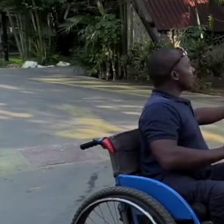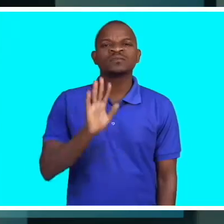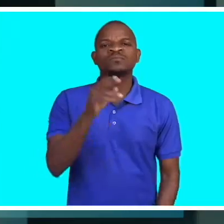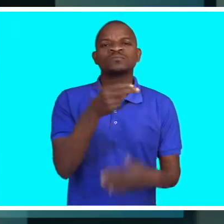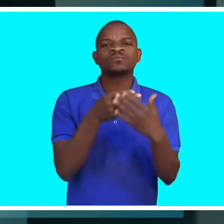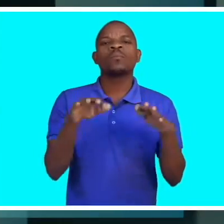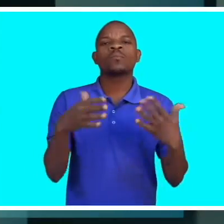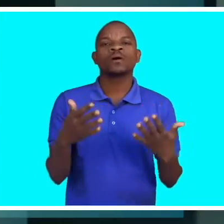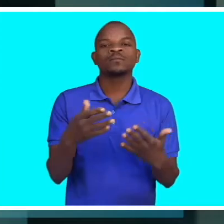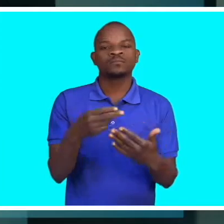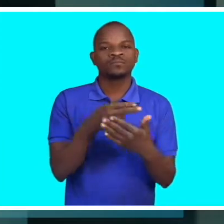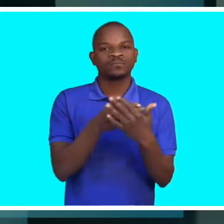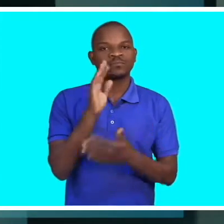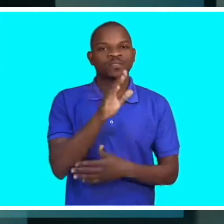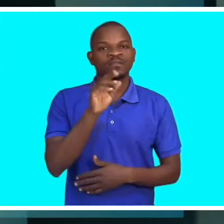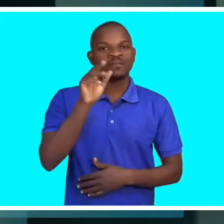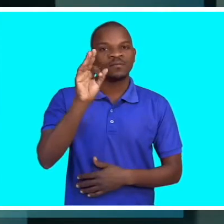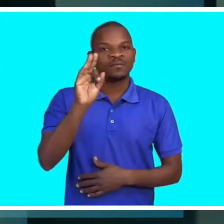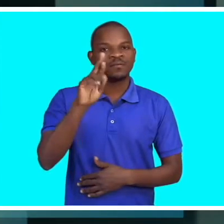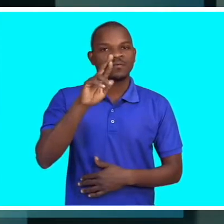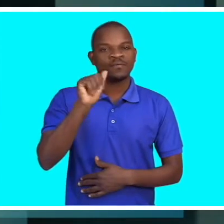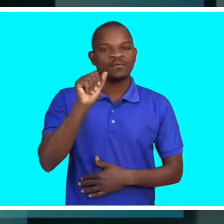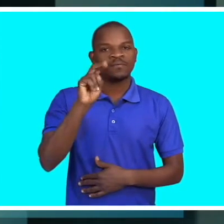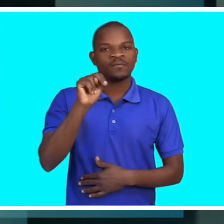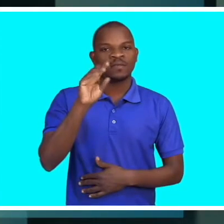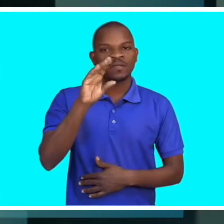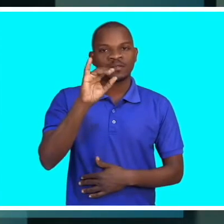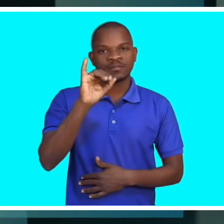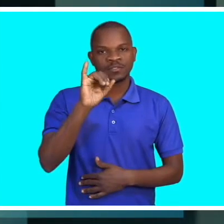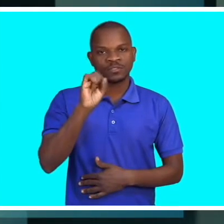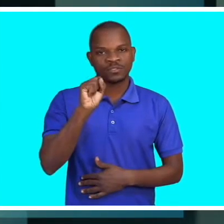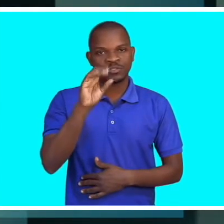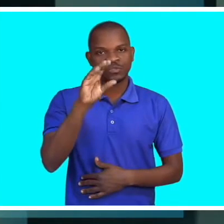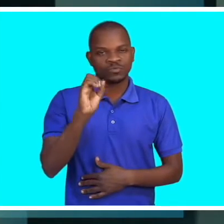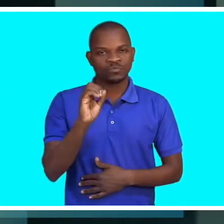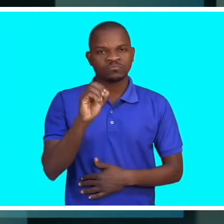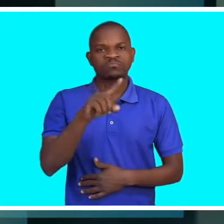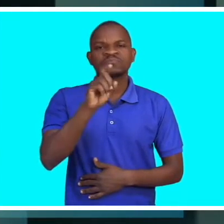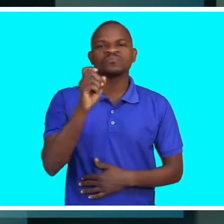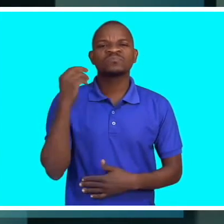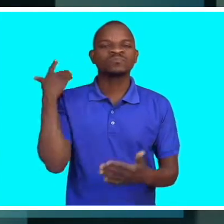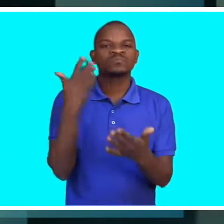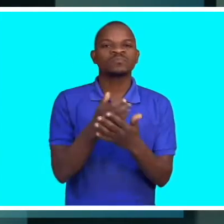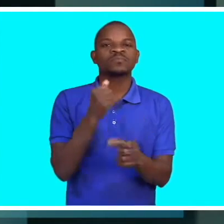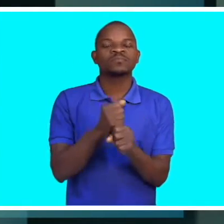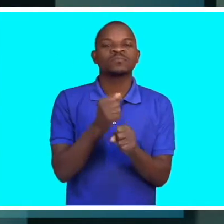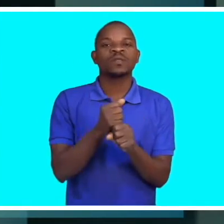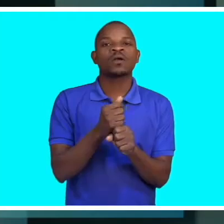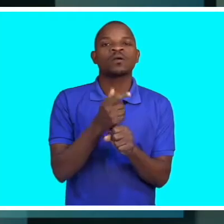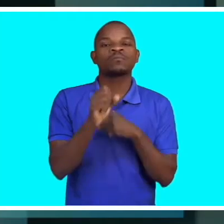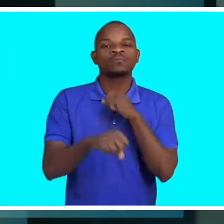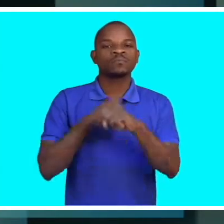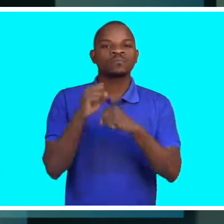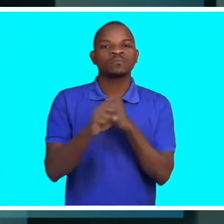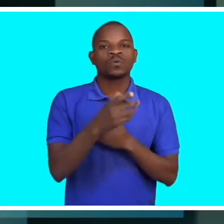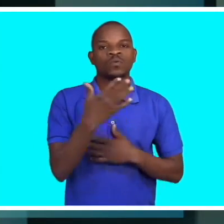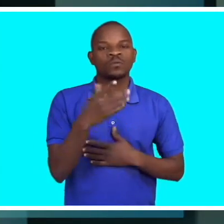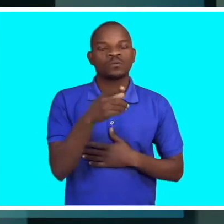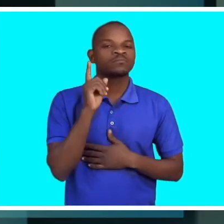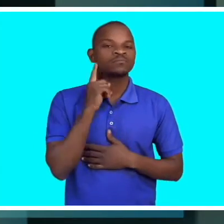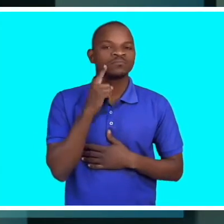Seu nome? Francisco Cunhaca. Há quanto tempo trabalha aqui? Estou aqui desde 2004. Exato.